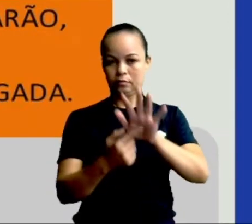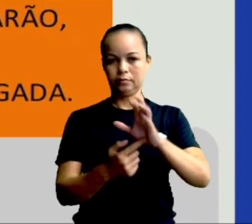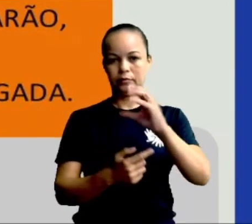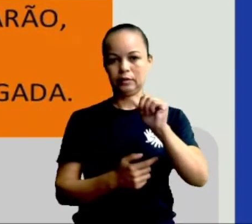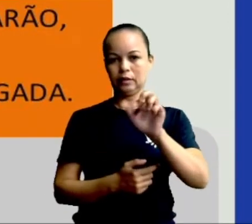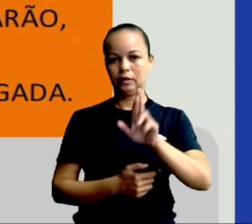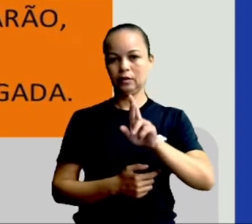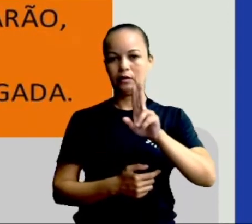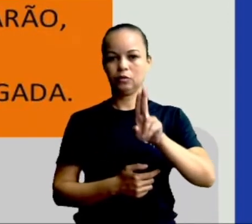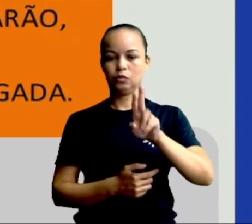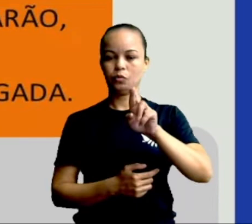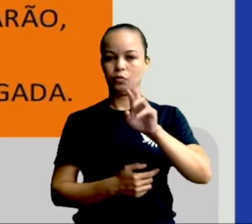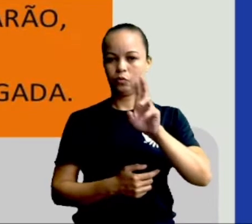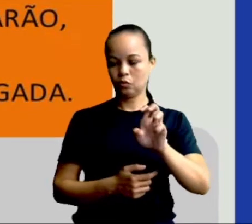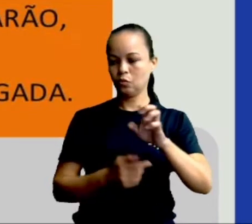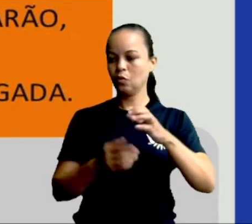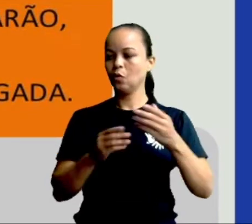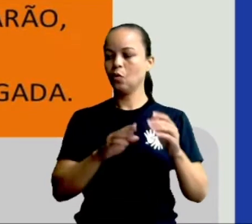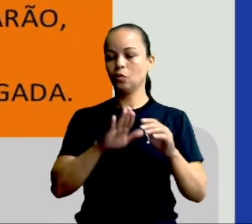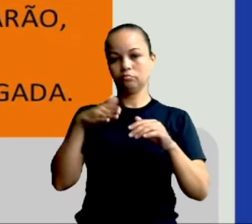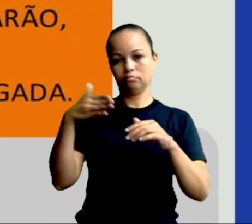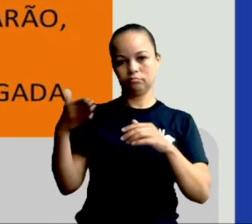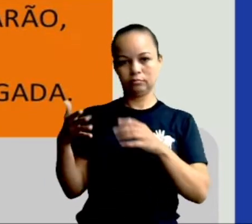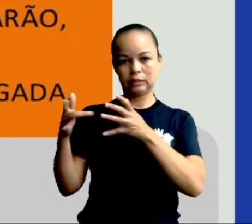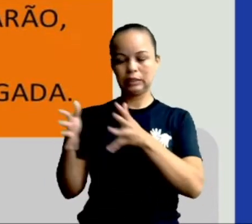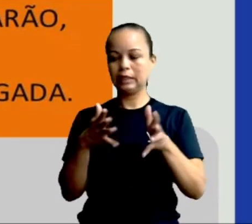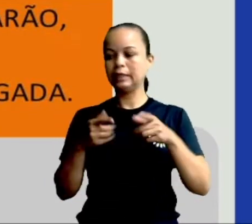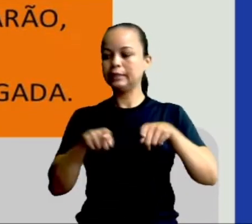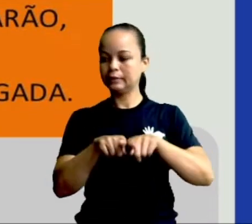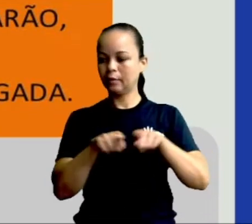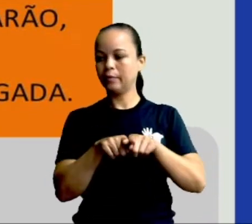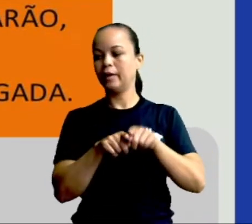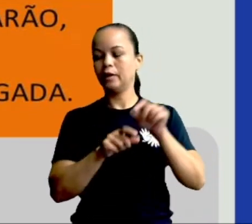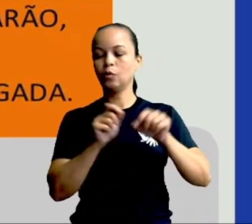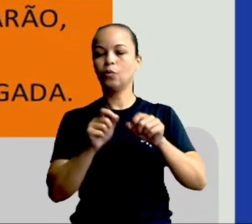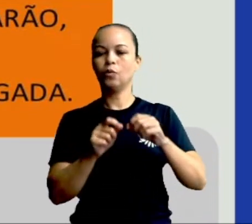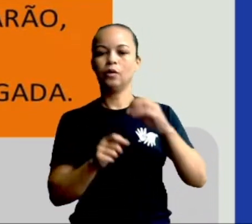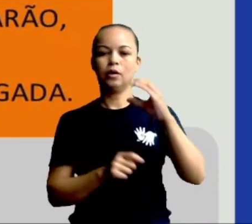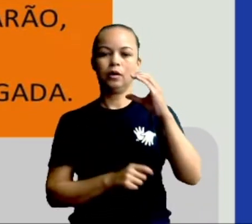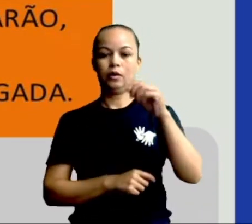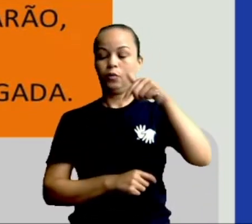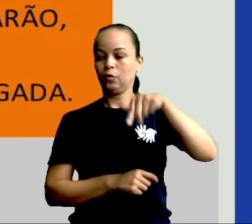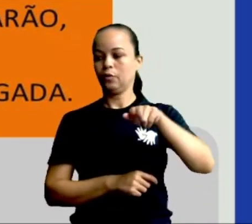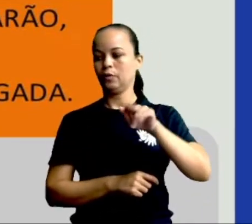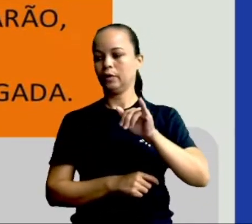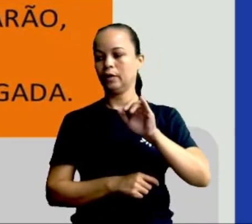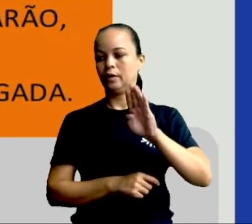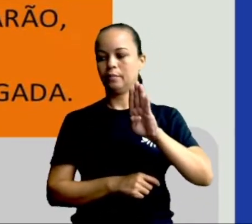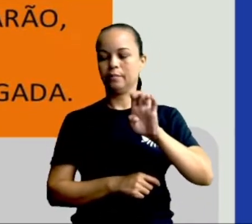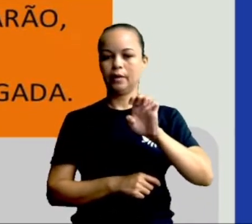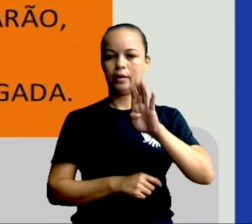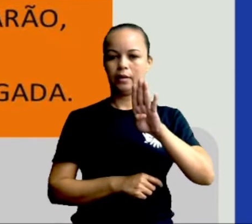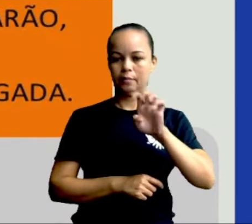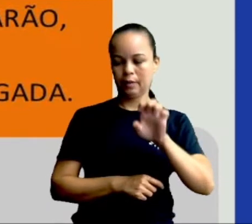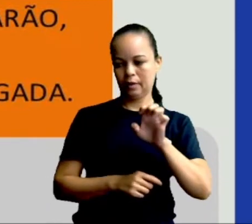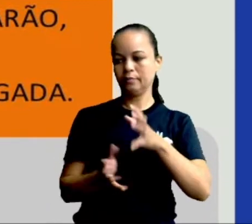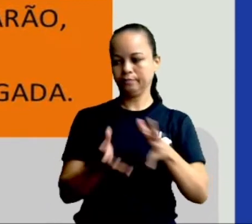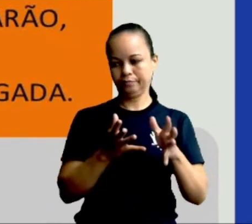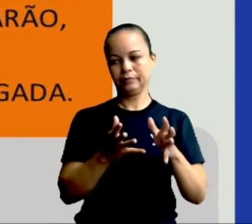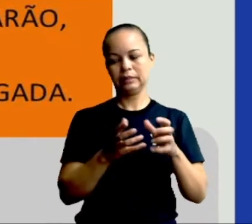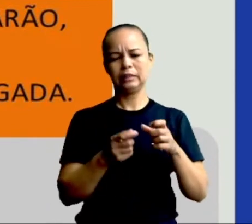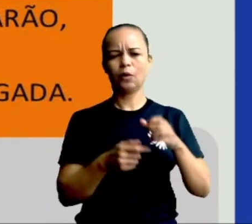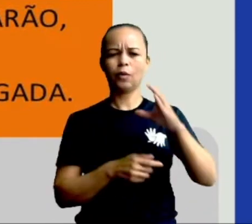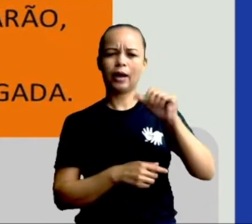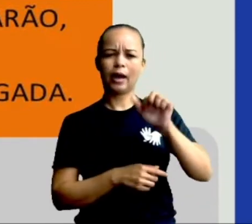lado de lá, com a colher de pau, e do lado de cá o quibe, né? O caruru é feito de quiabo com